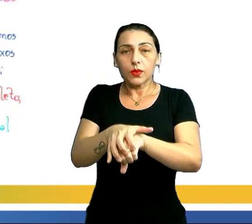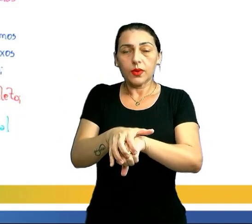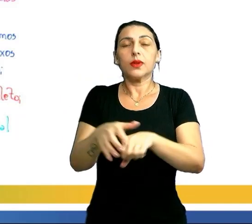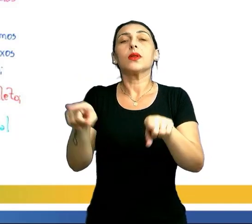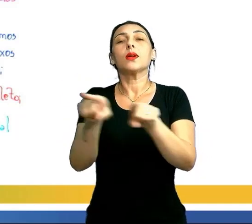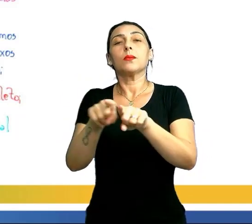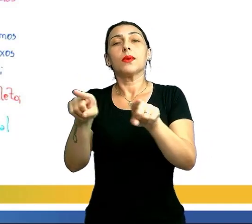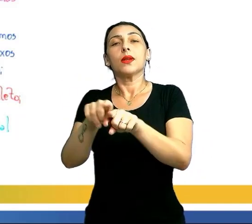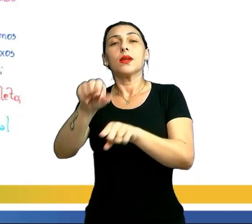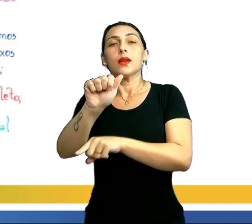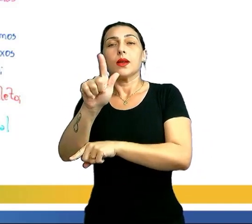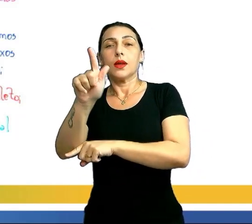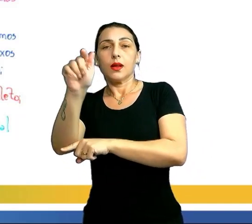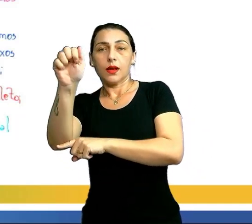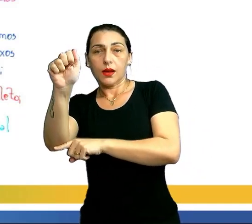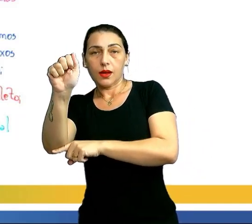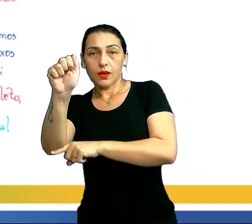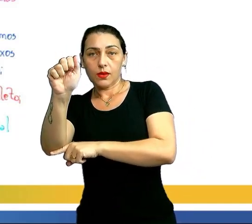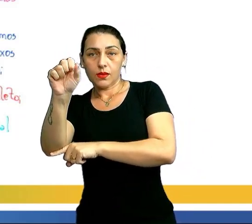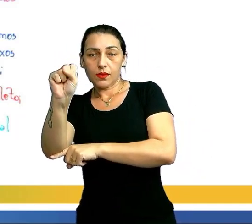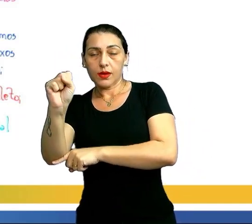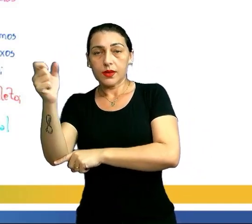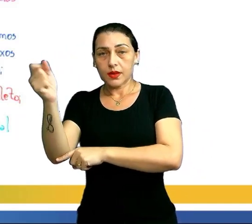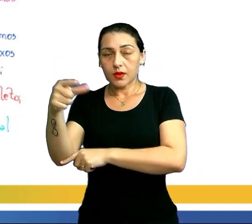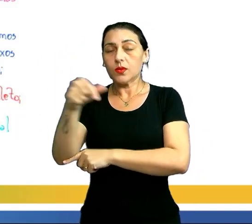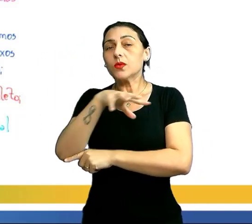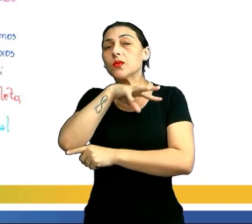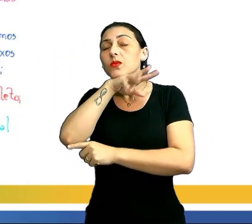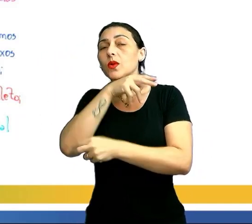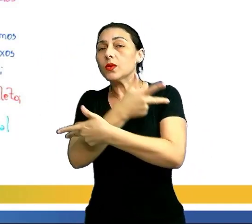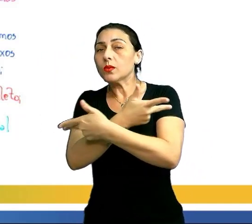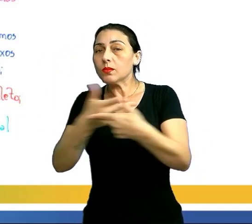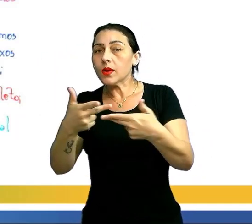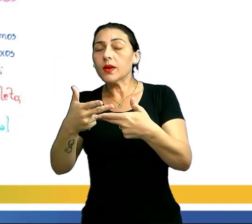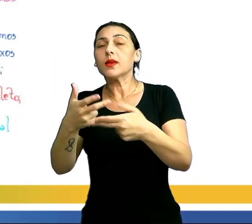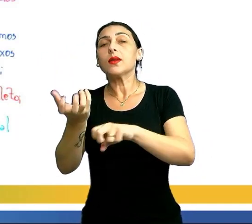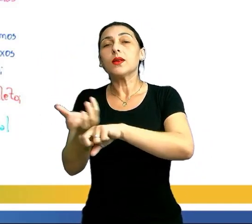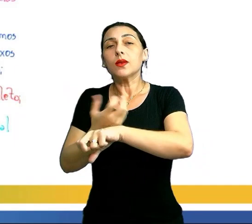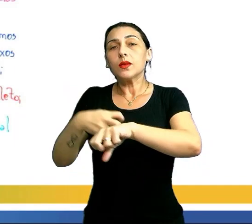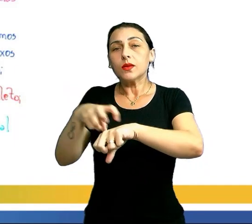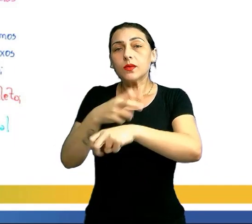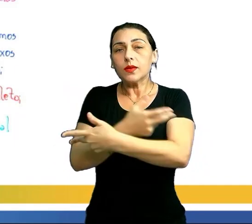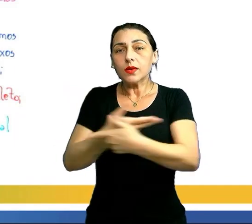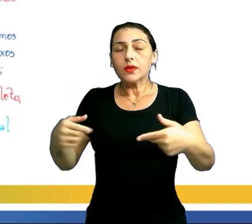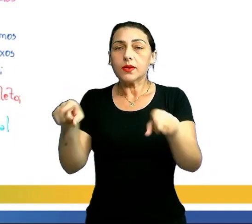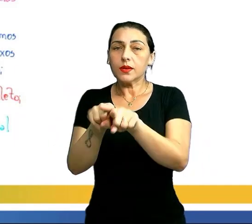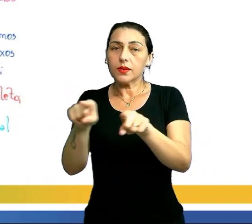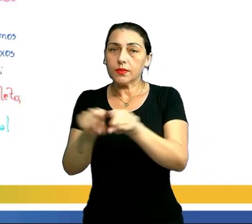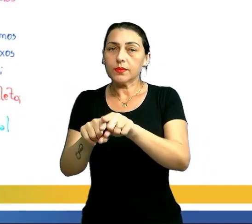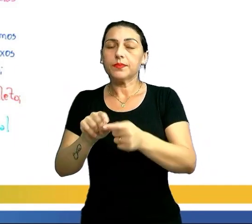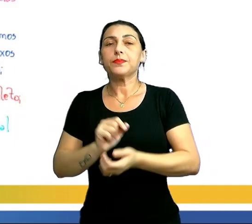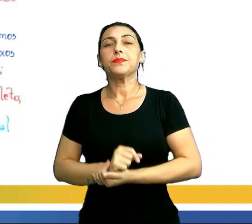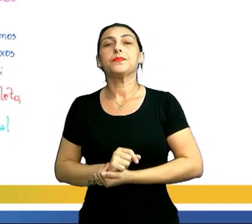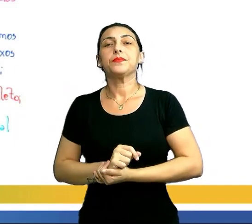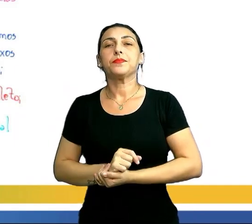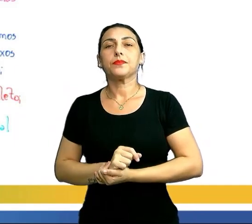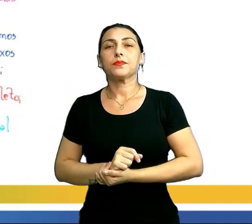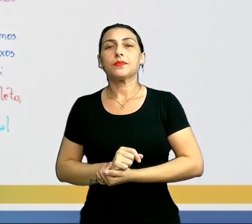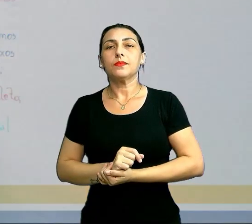outras algas que não as algas azuis, dos animais e dos vegetais. Ok?